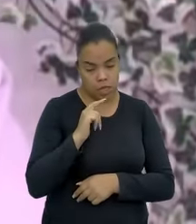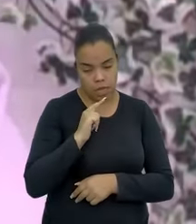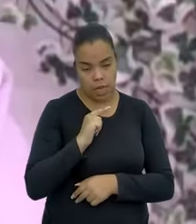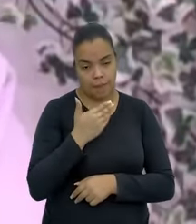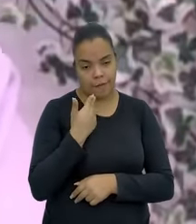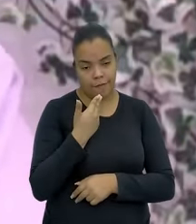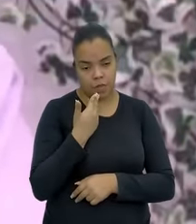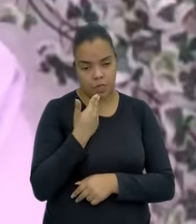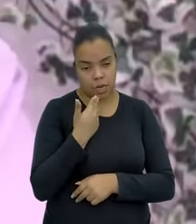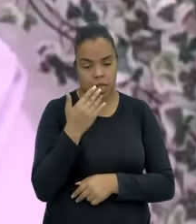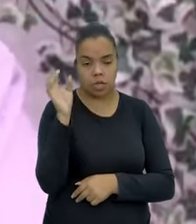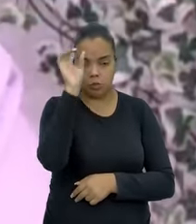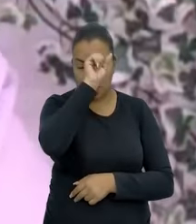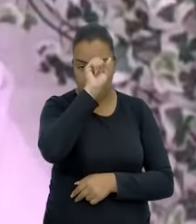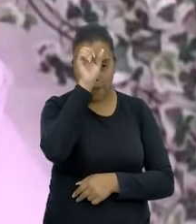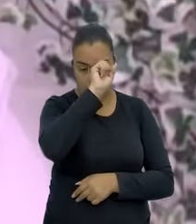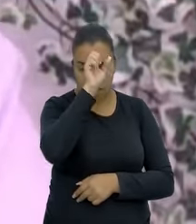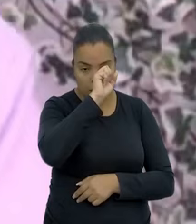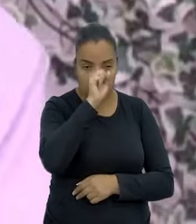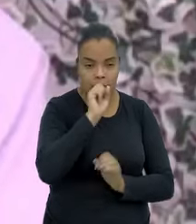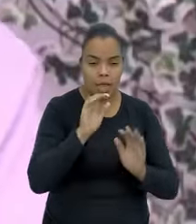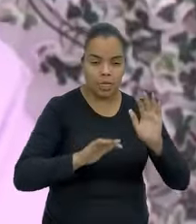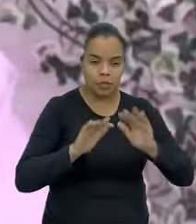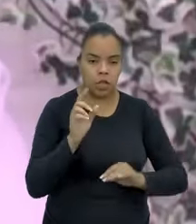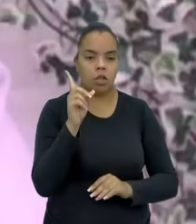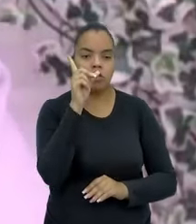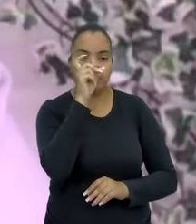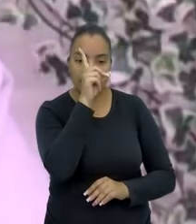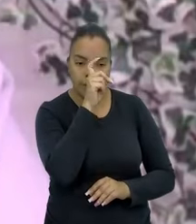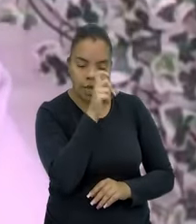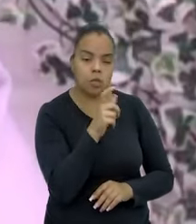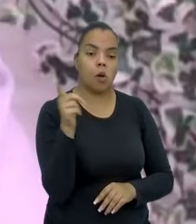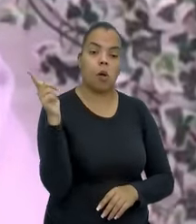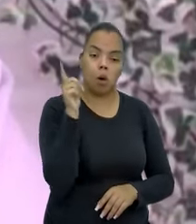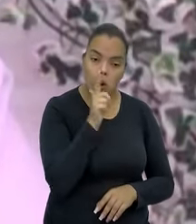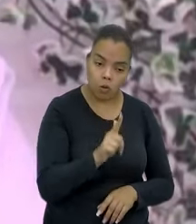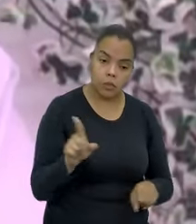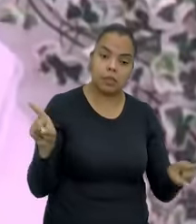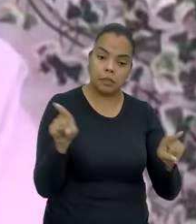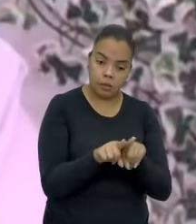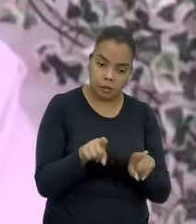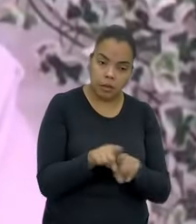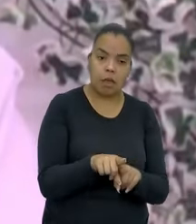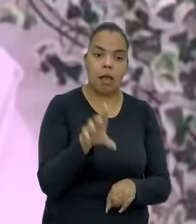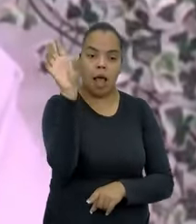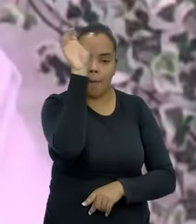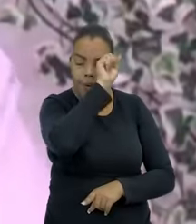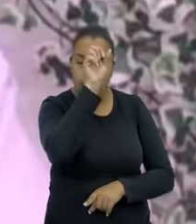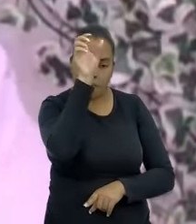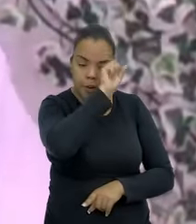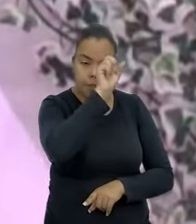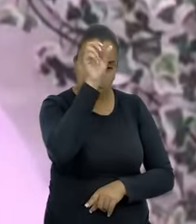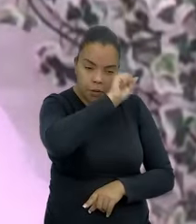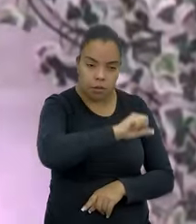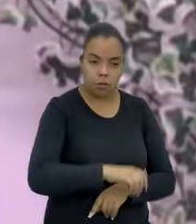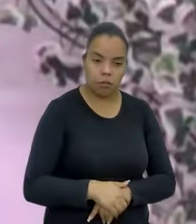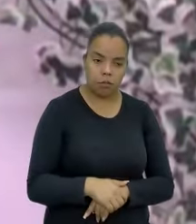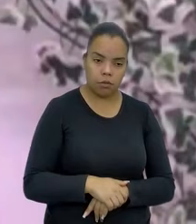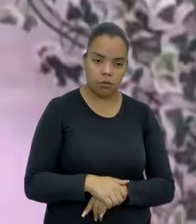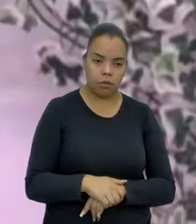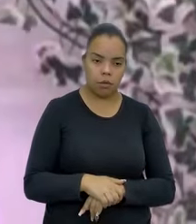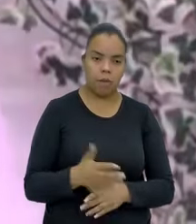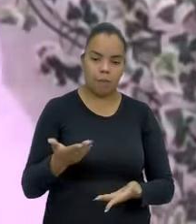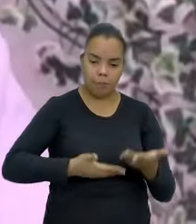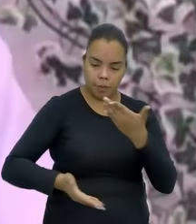vão aprender quem tem dificuldades de aprendizagem da Matemática também posso ir e quem tem